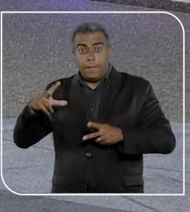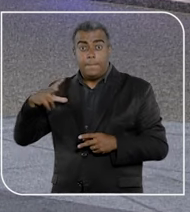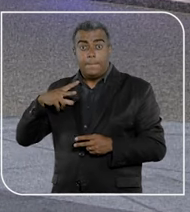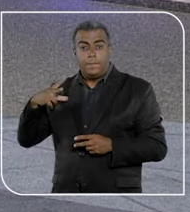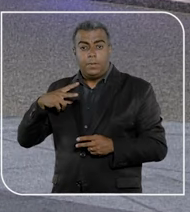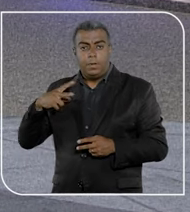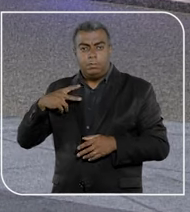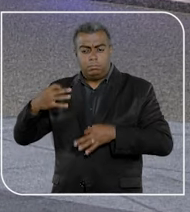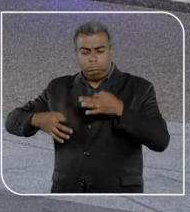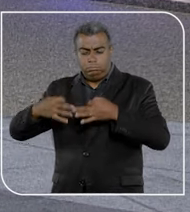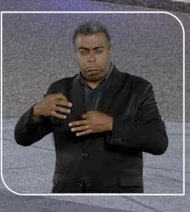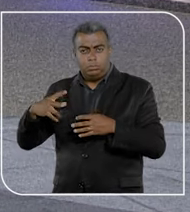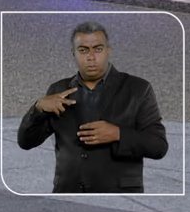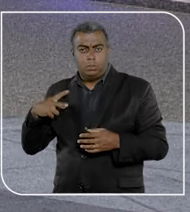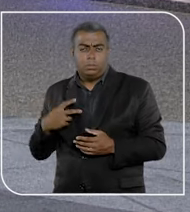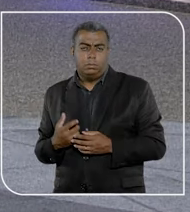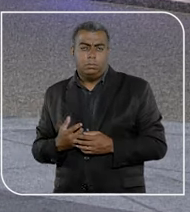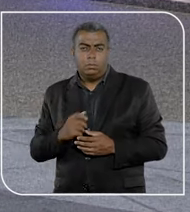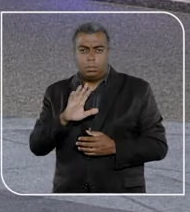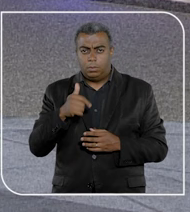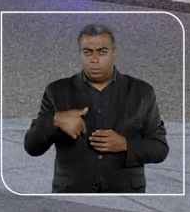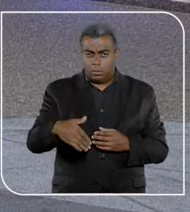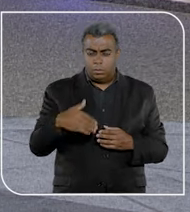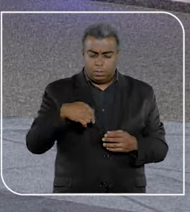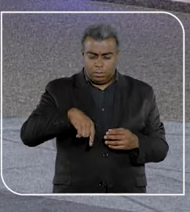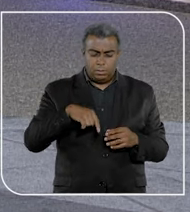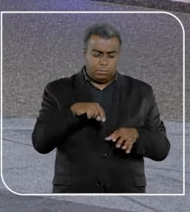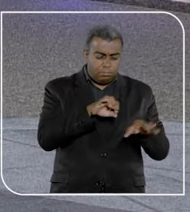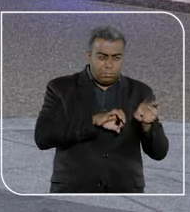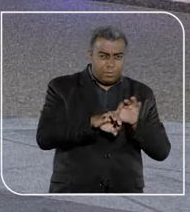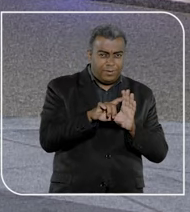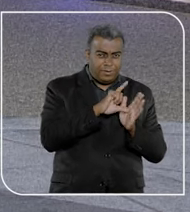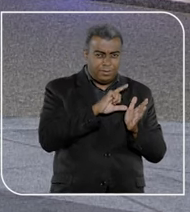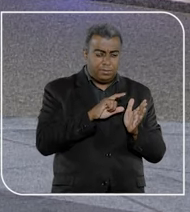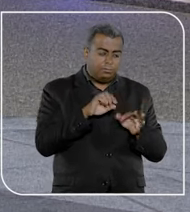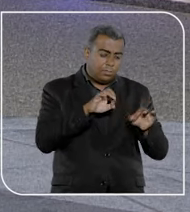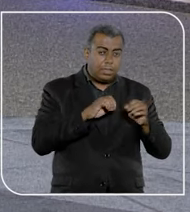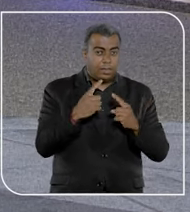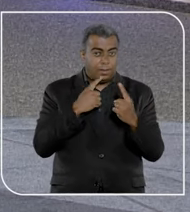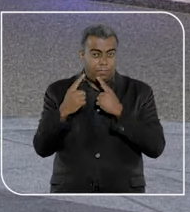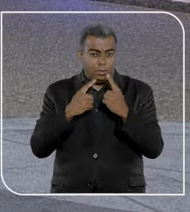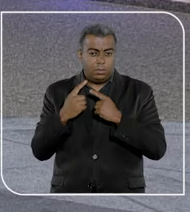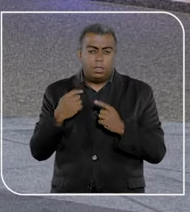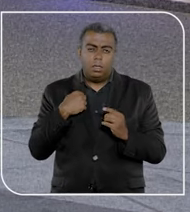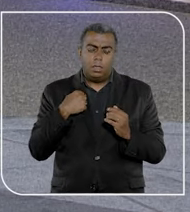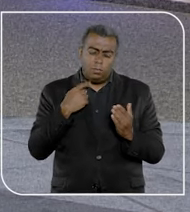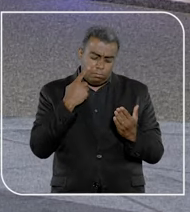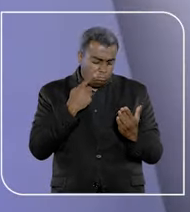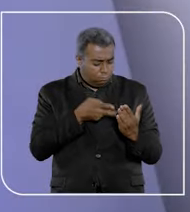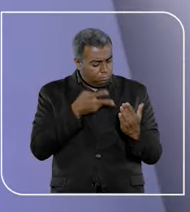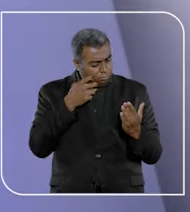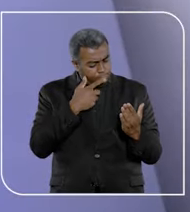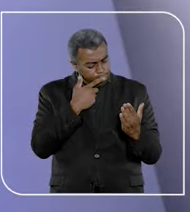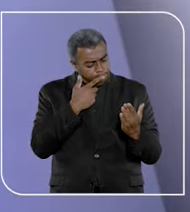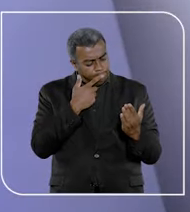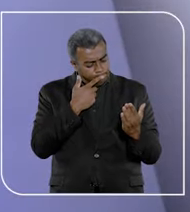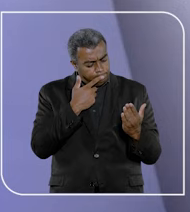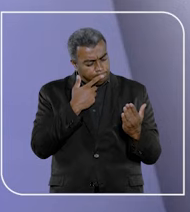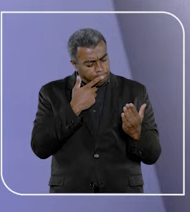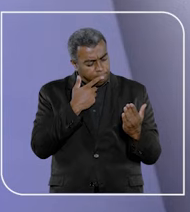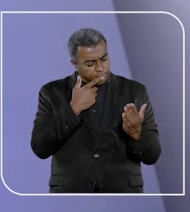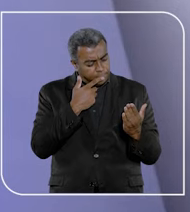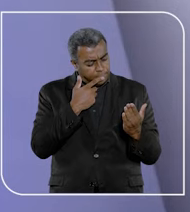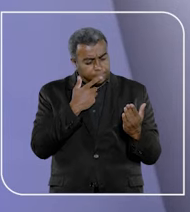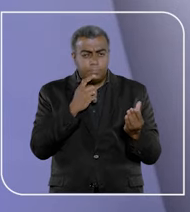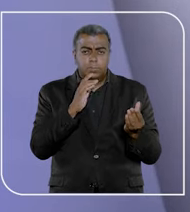particular. Quando a gente foi montar esse nosso roteiro aqui para a nossa entrevista, enfim, e há também eu percebi essa